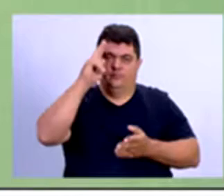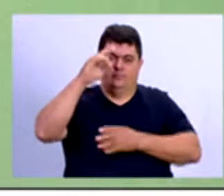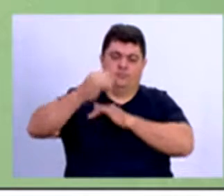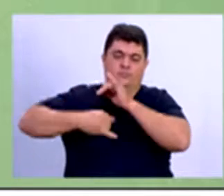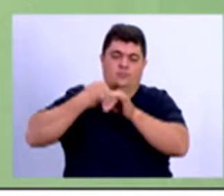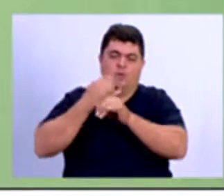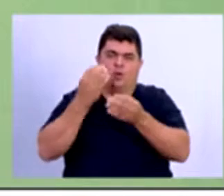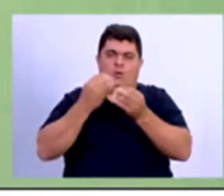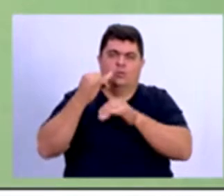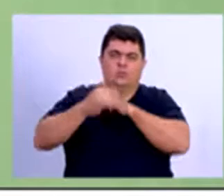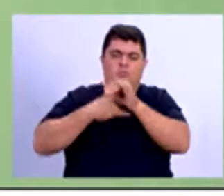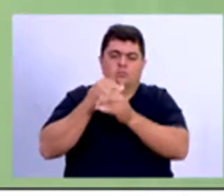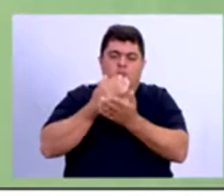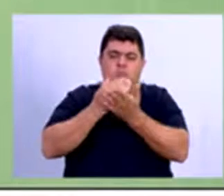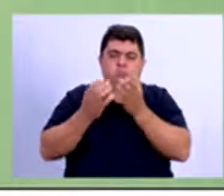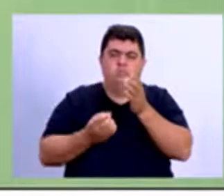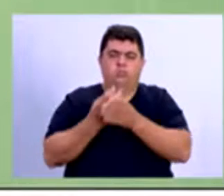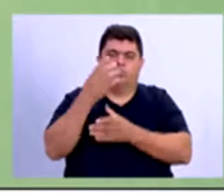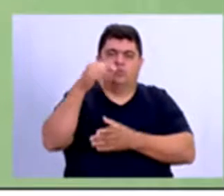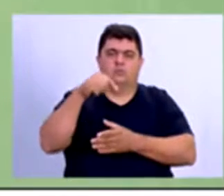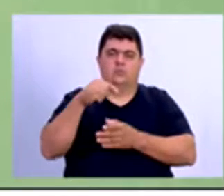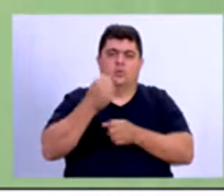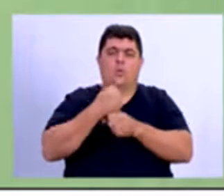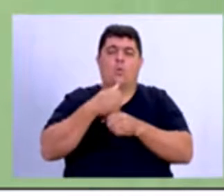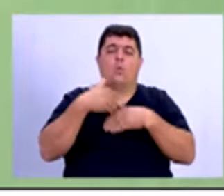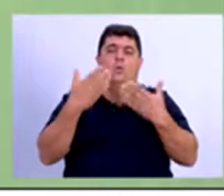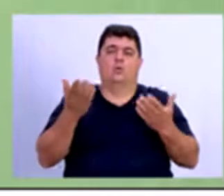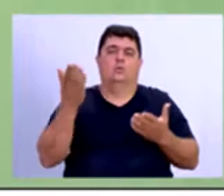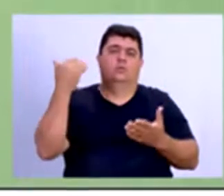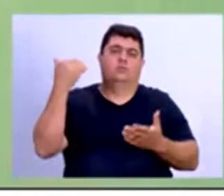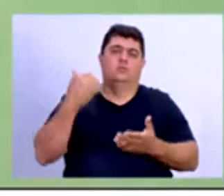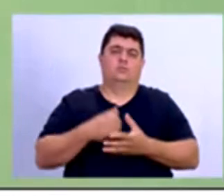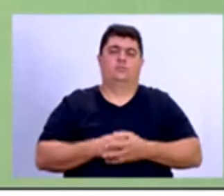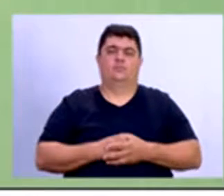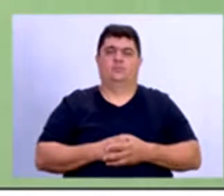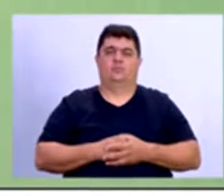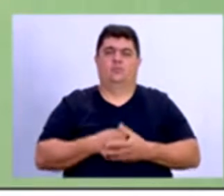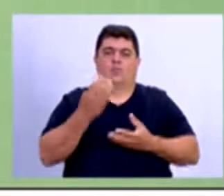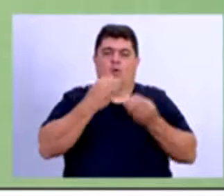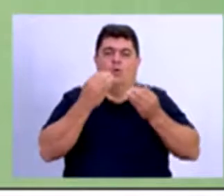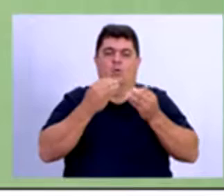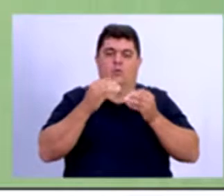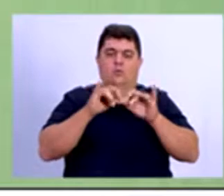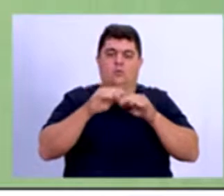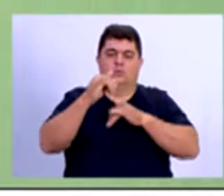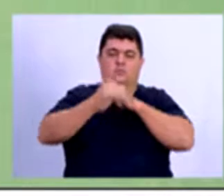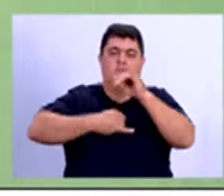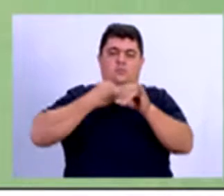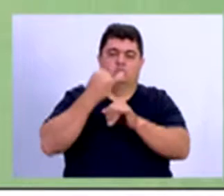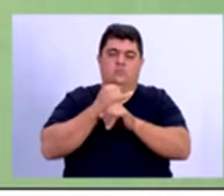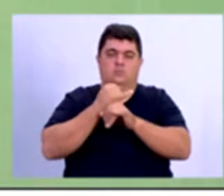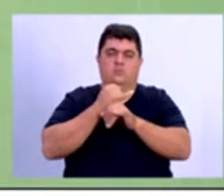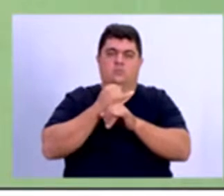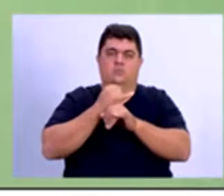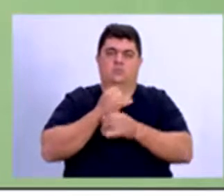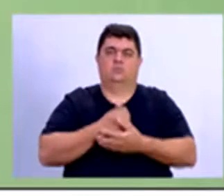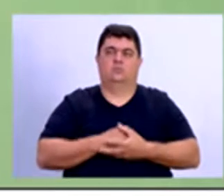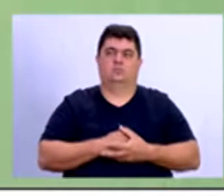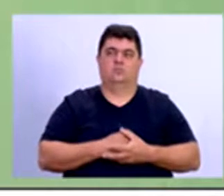veio pra cá quando como forma de acessar a internet